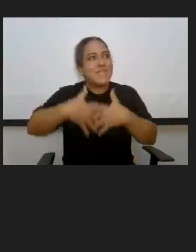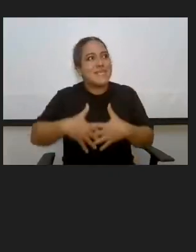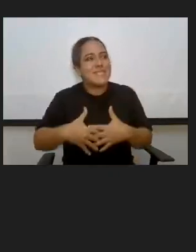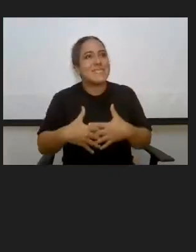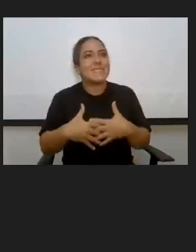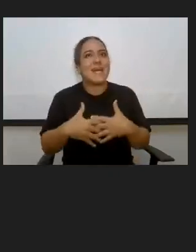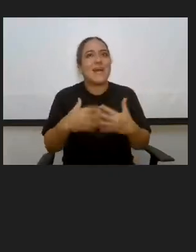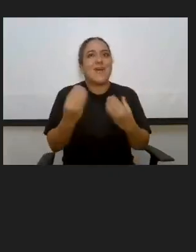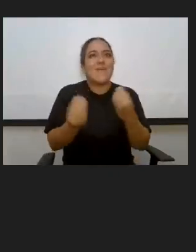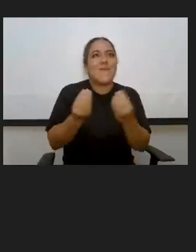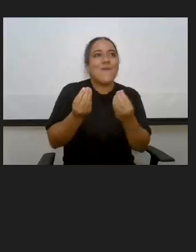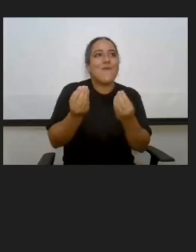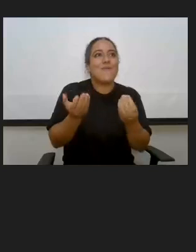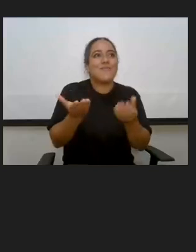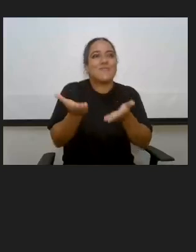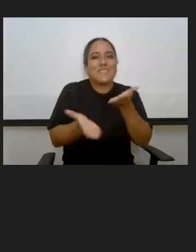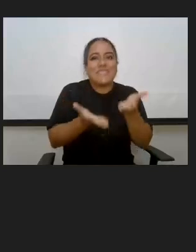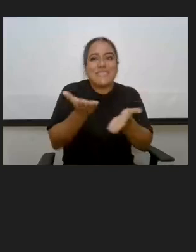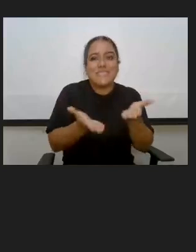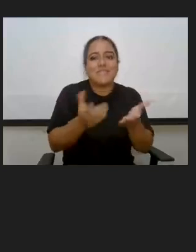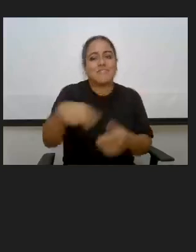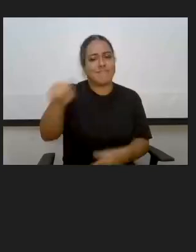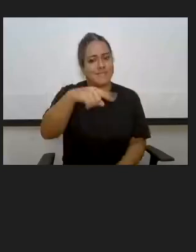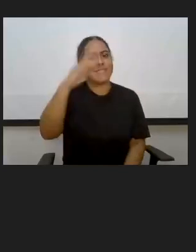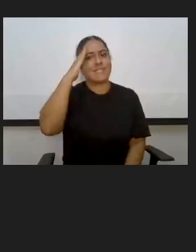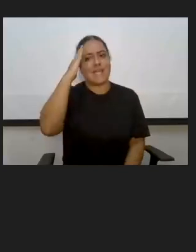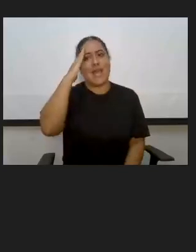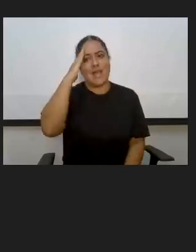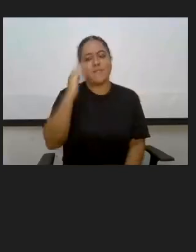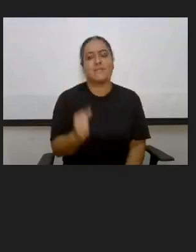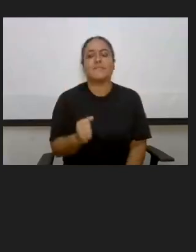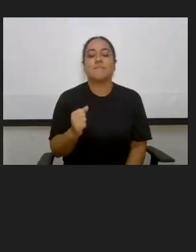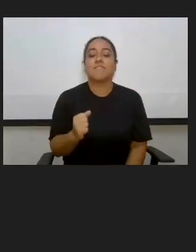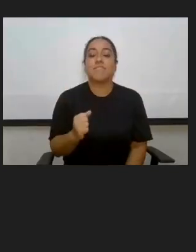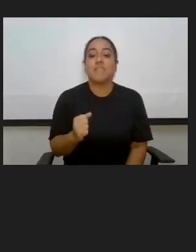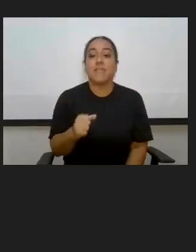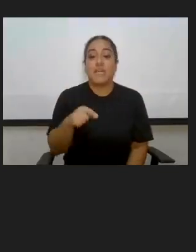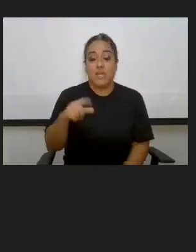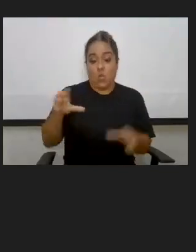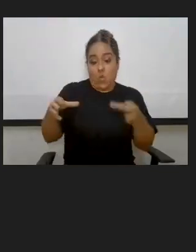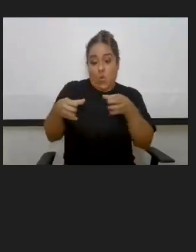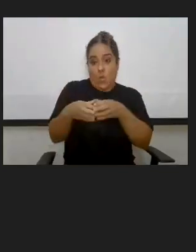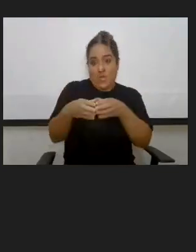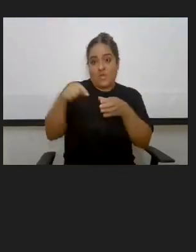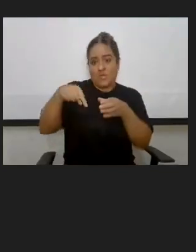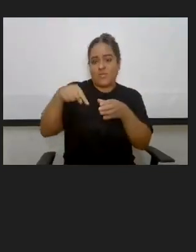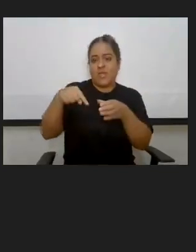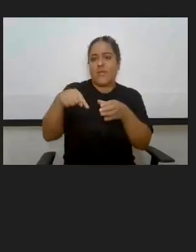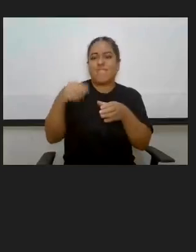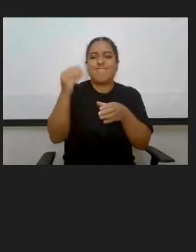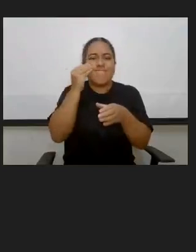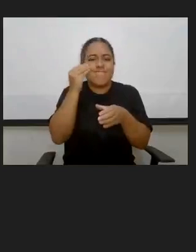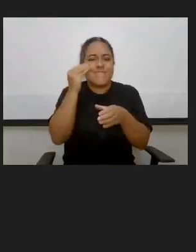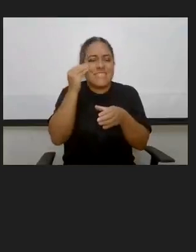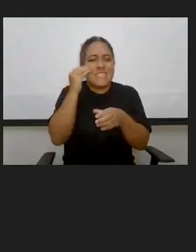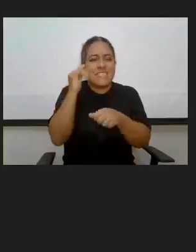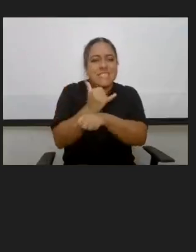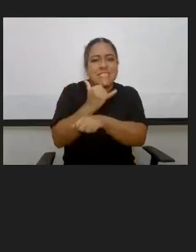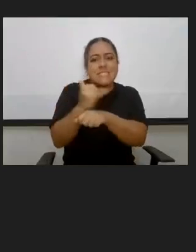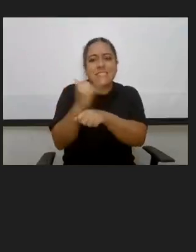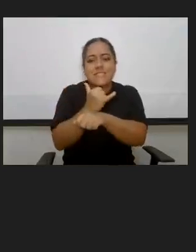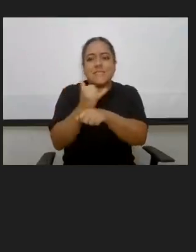difícil de ser tratado, né? Todos vocês sabem disso. O comitê vem tentando encontrar um caminho, vem